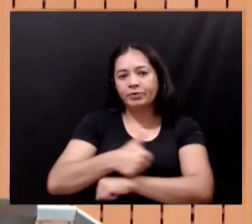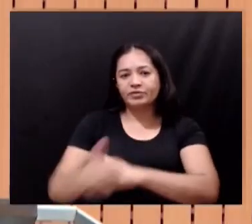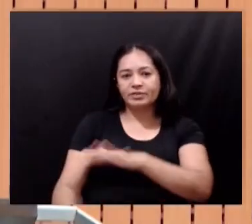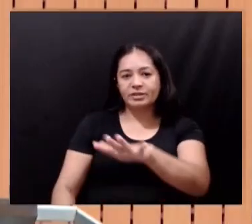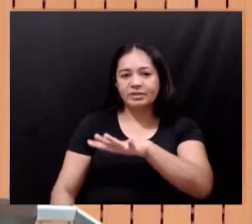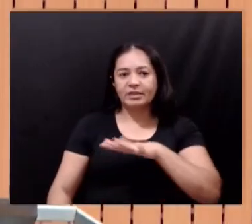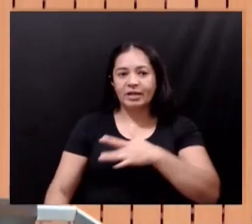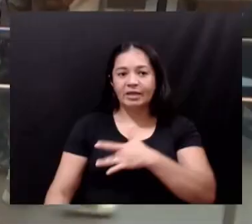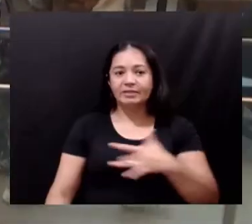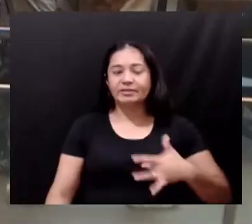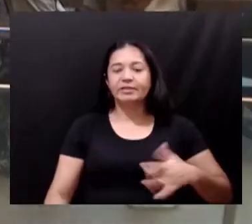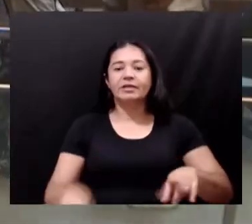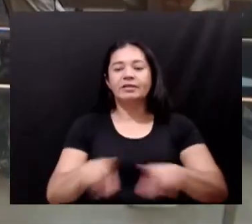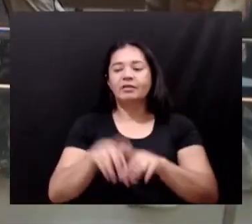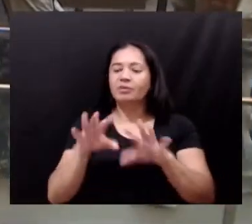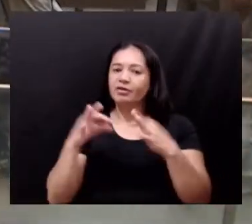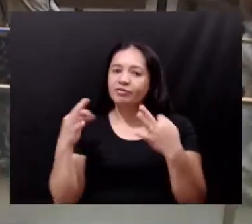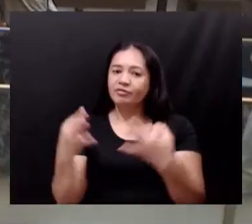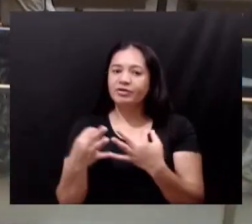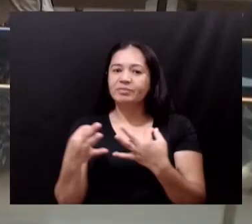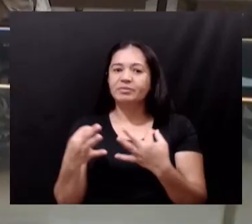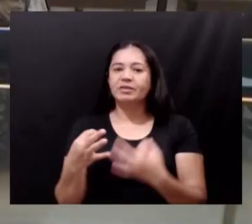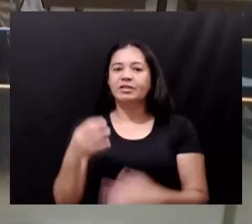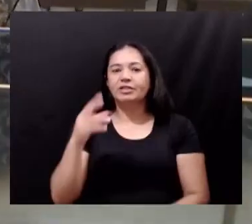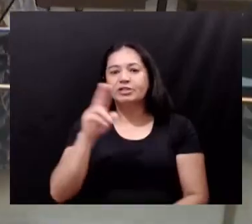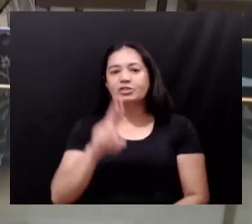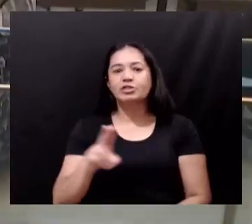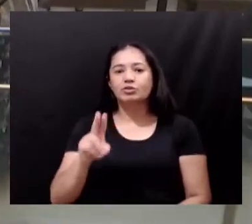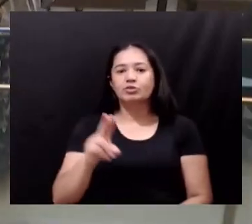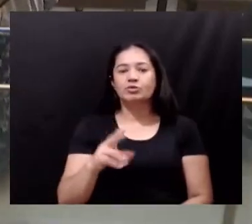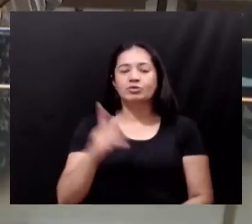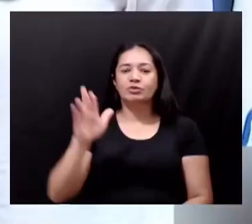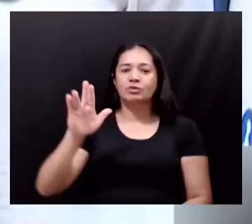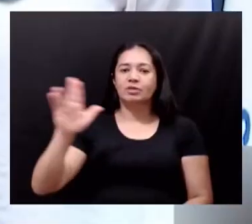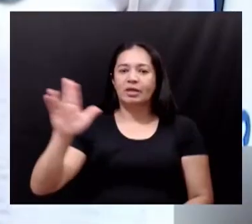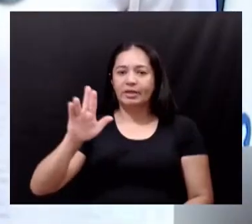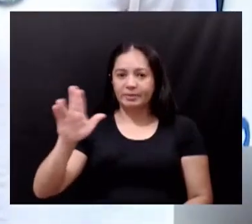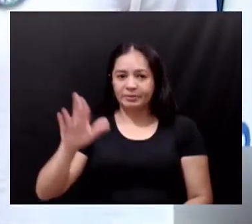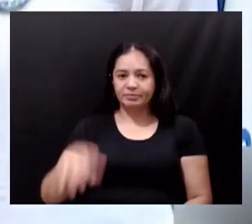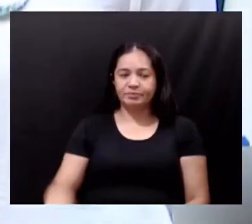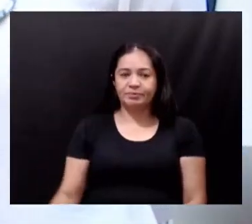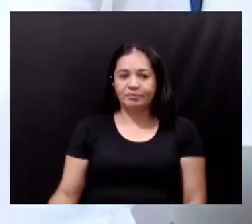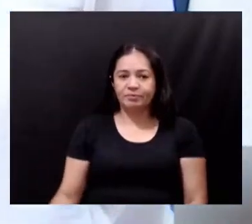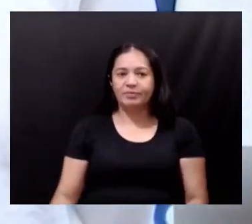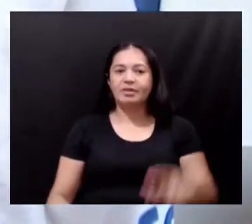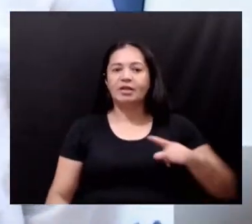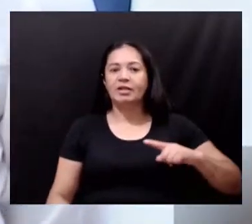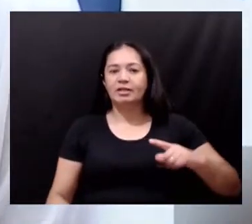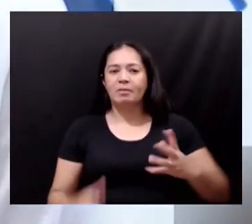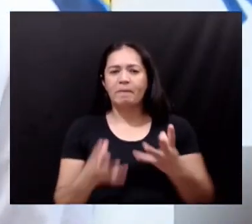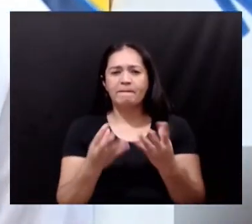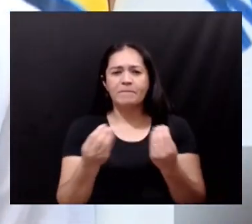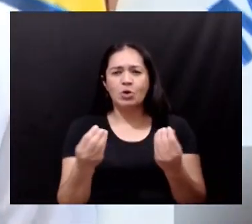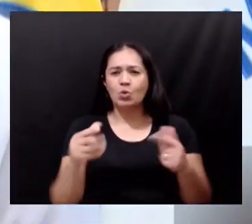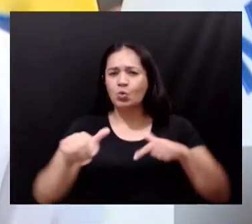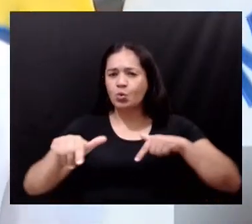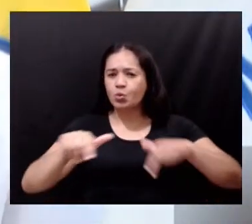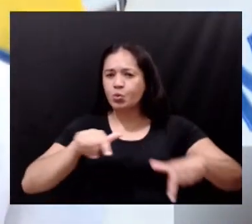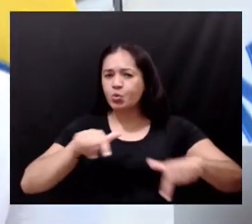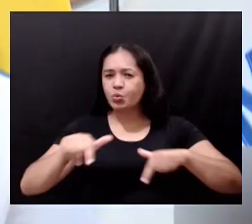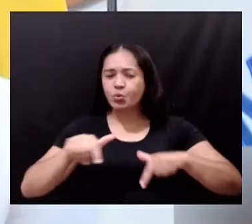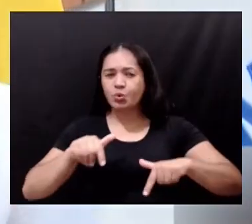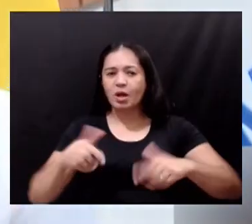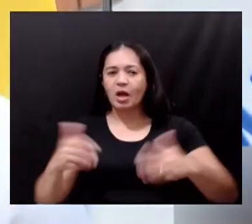de usuários e usuários da cannabis medicinal. Tem muito trabalho pela frente, a gente começou a Frente Parlamentar da